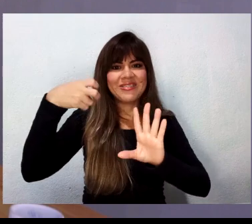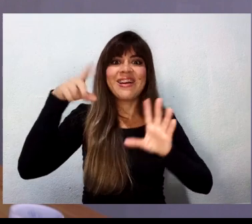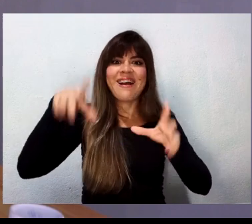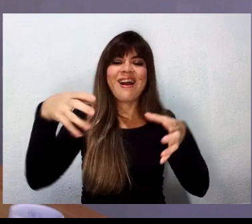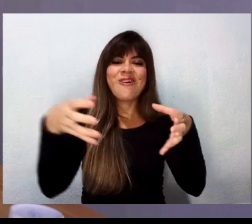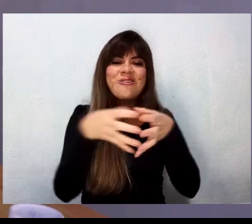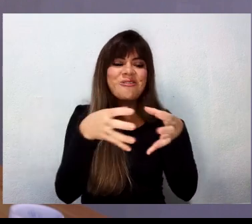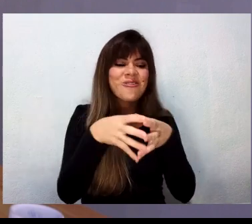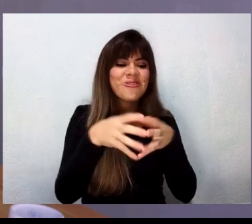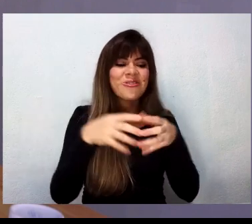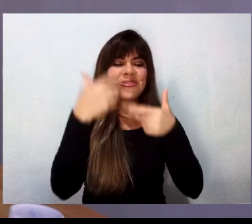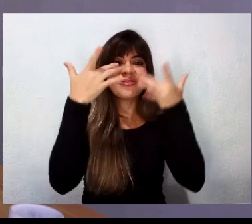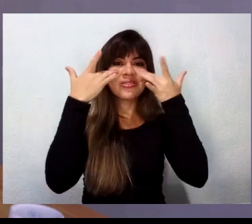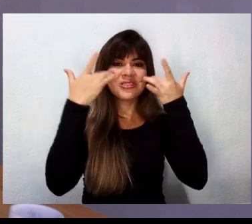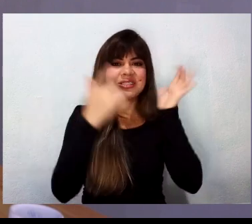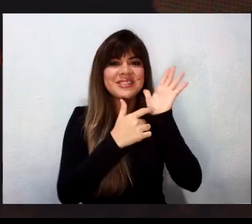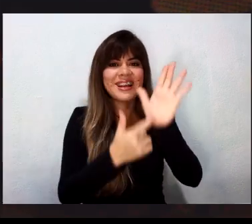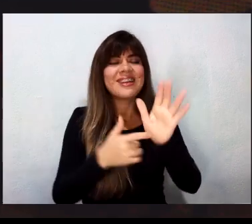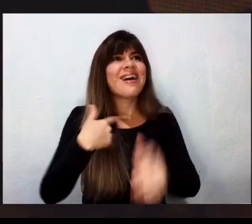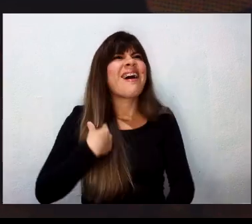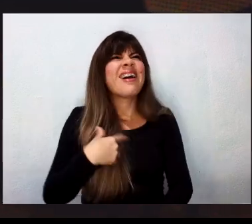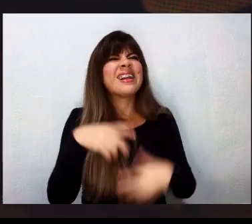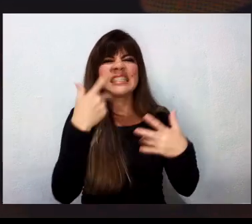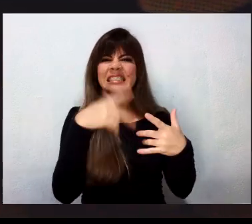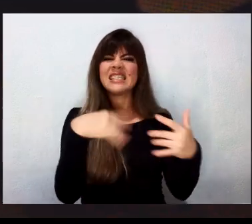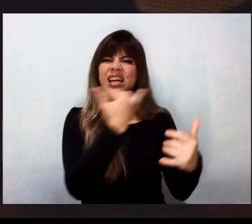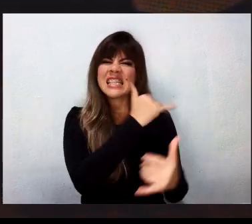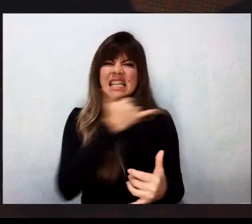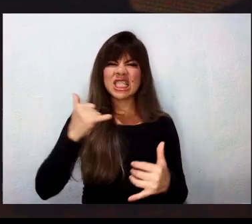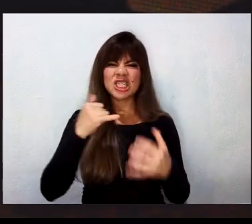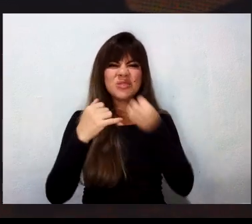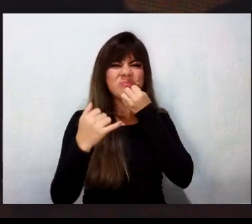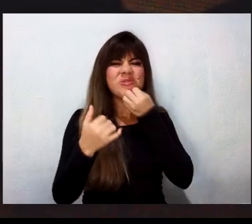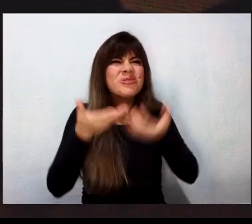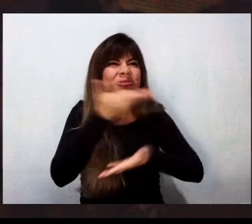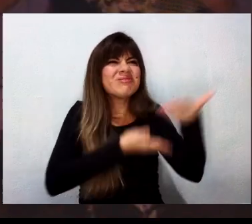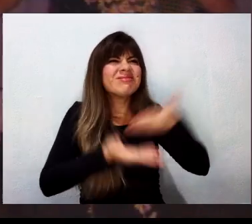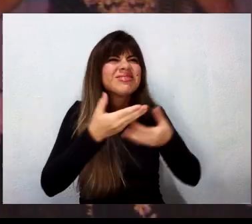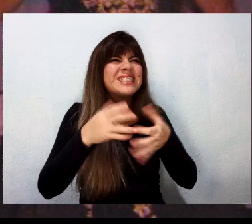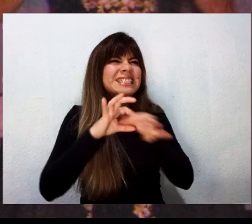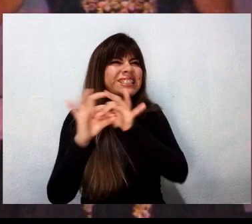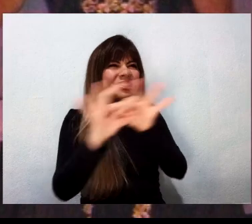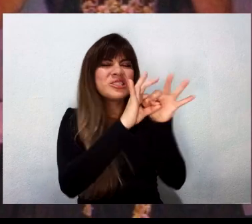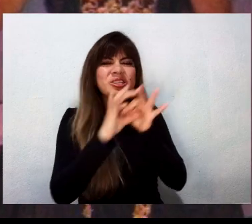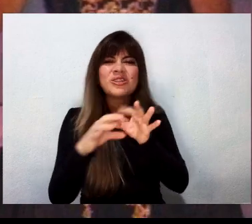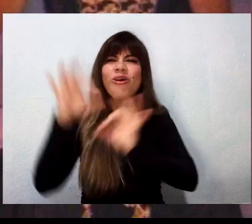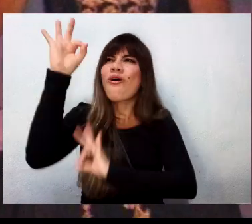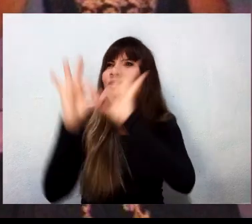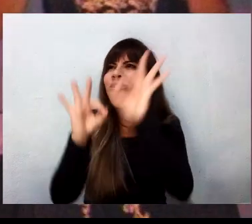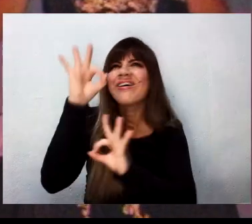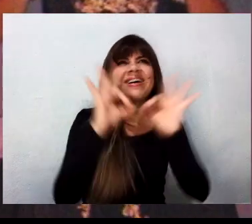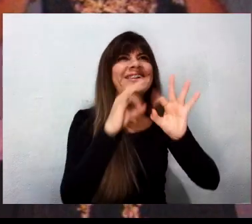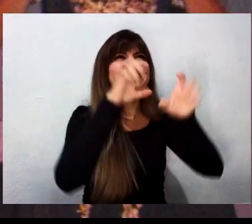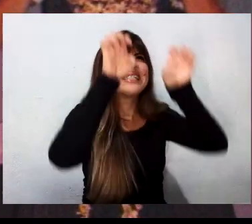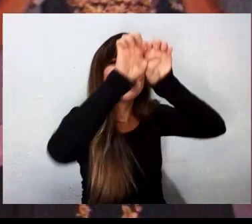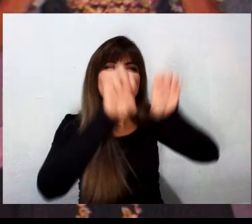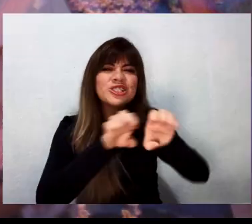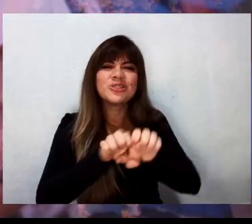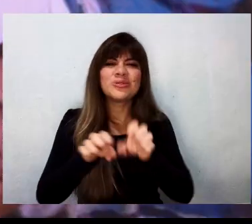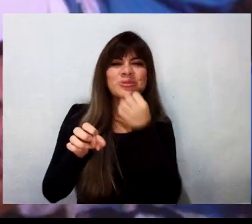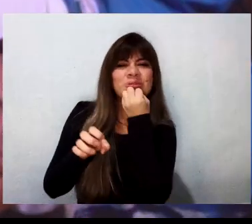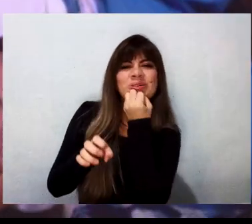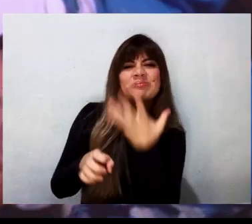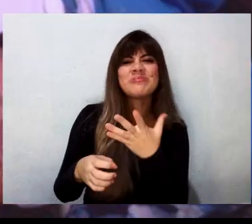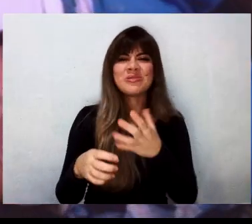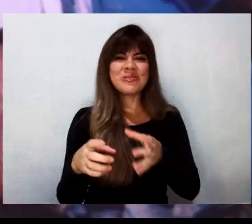grupo era o Pavilhão da Magnólia que estava se apresentando. Era muito bacana a energia daquela galera que estava todo mundo junto, ali montando as coisas,